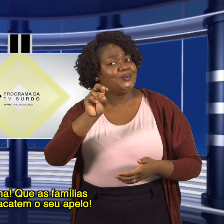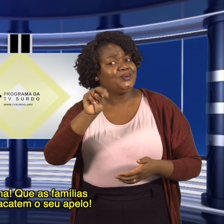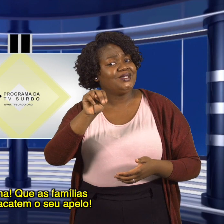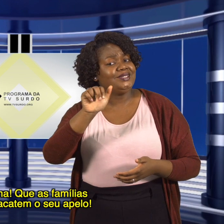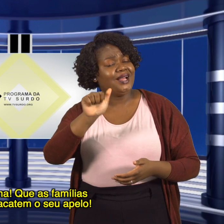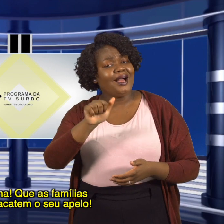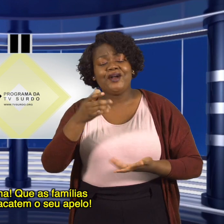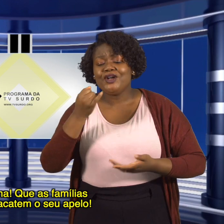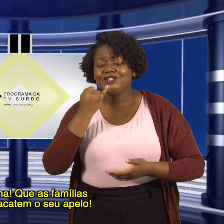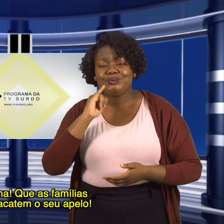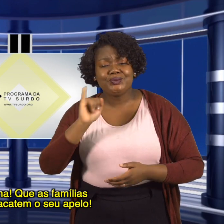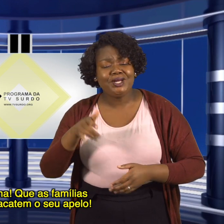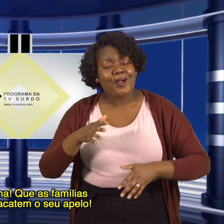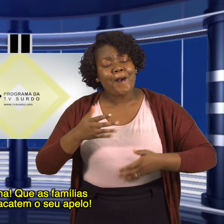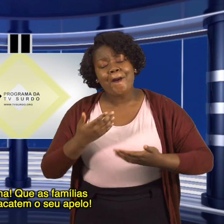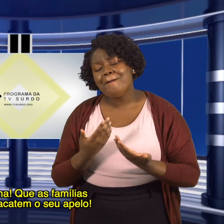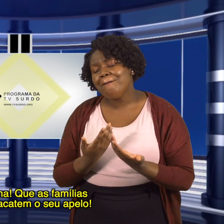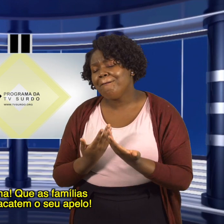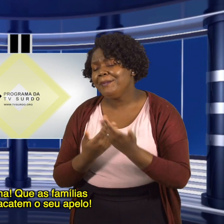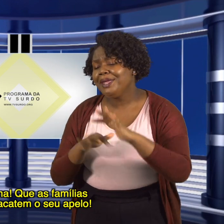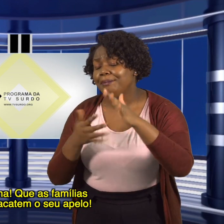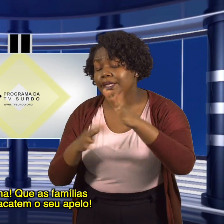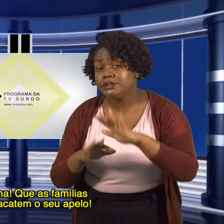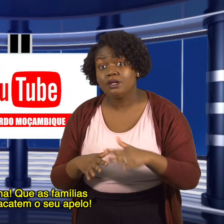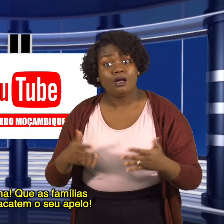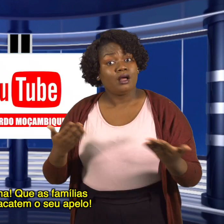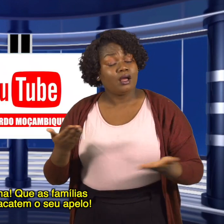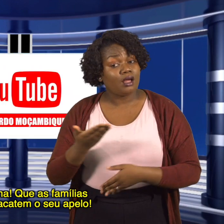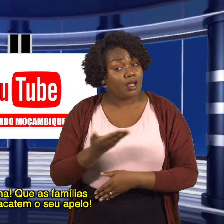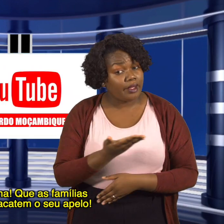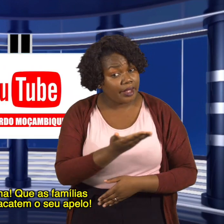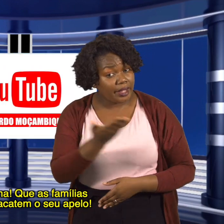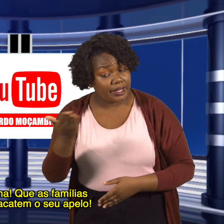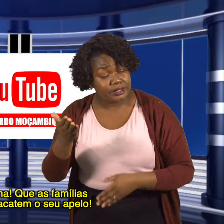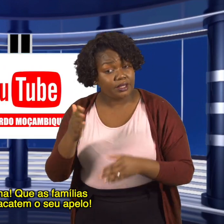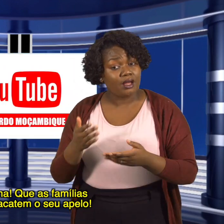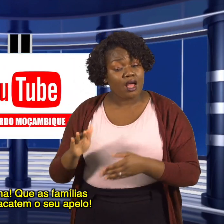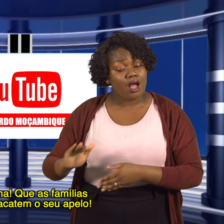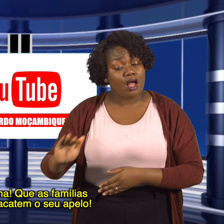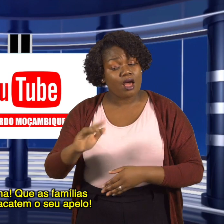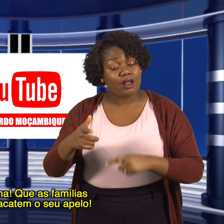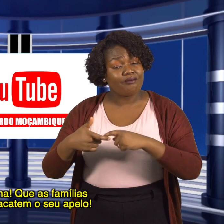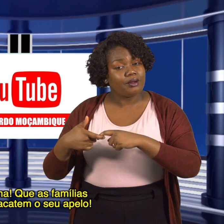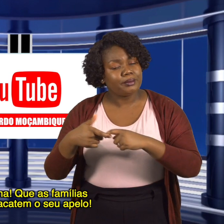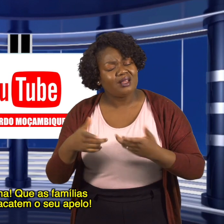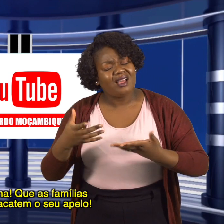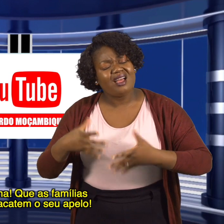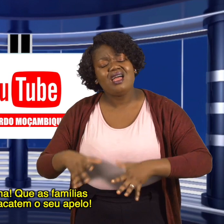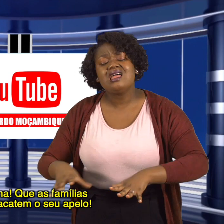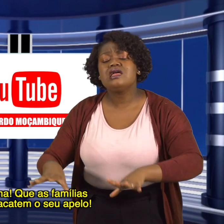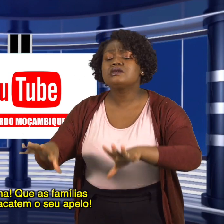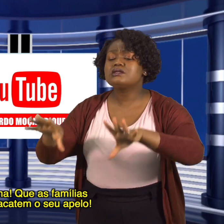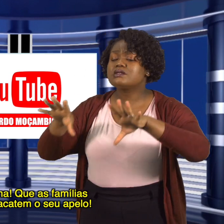parabéns joana que as famílias ea sociedade a carta tem o seu amigo